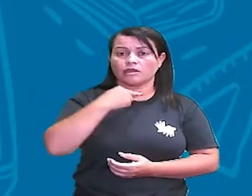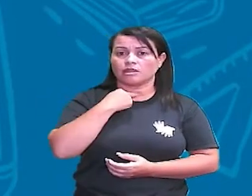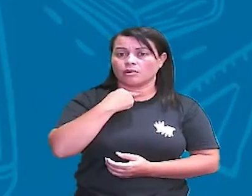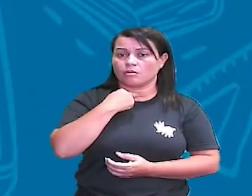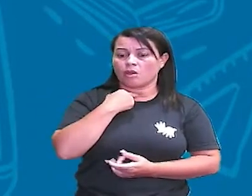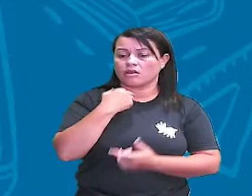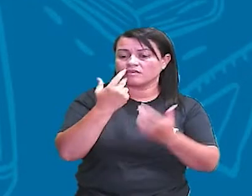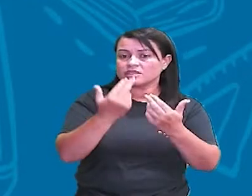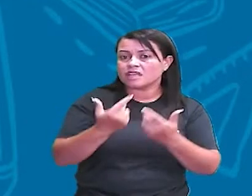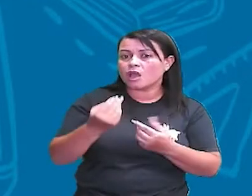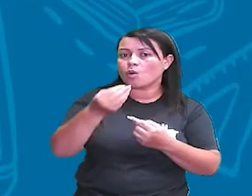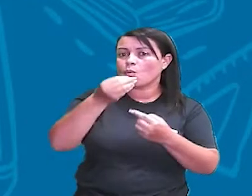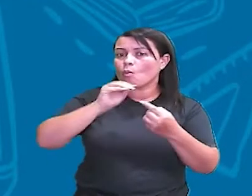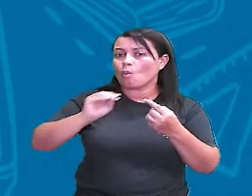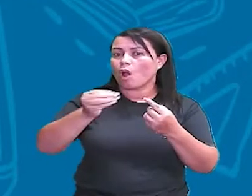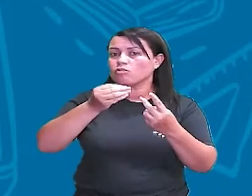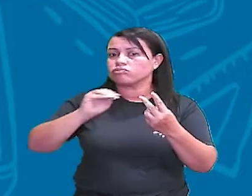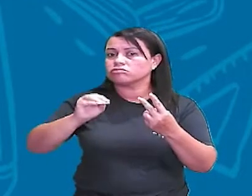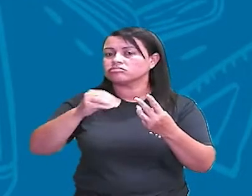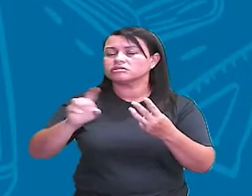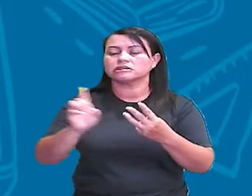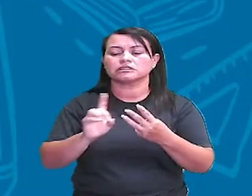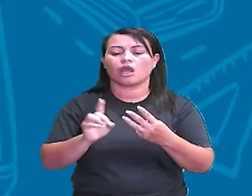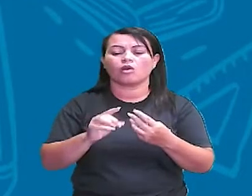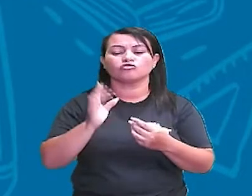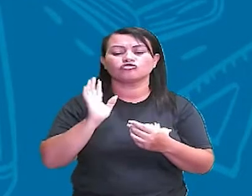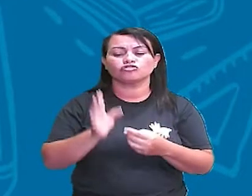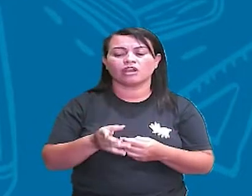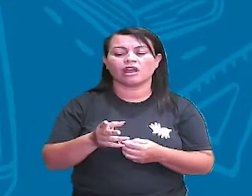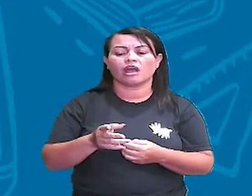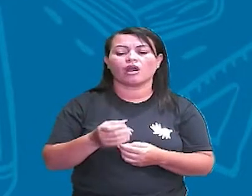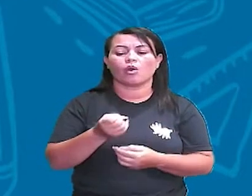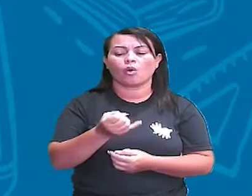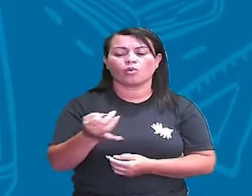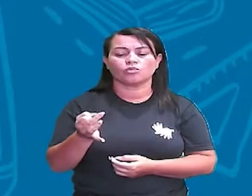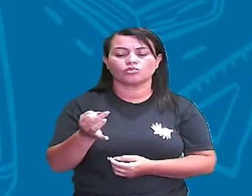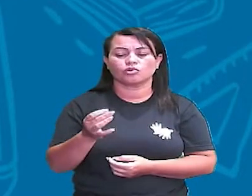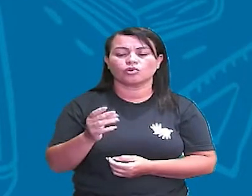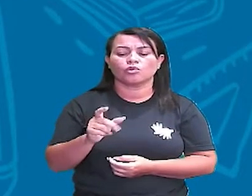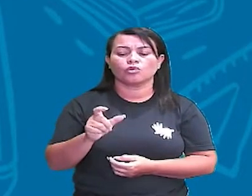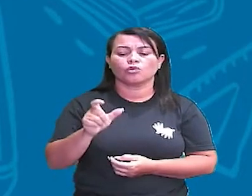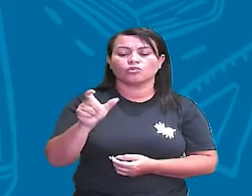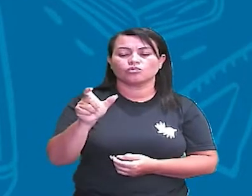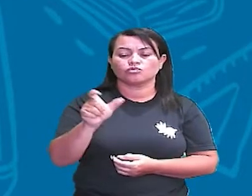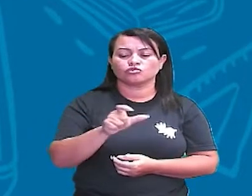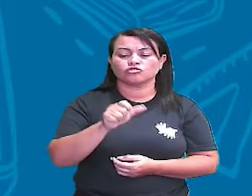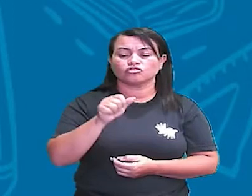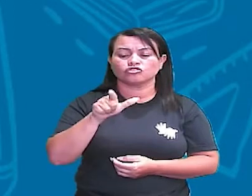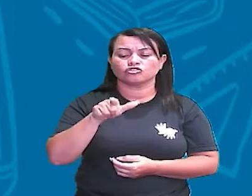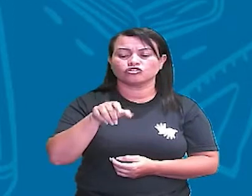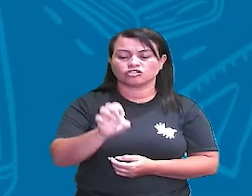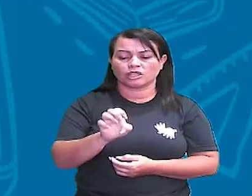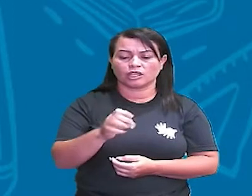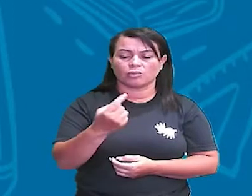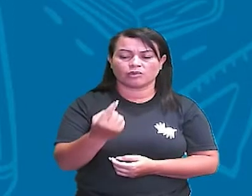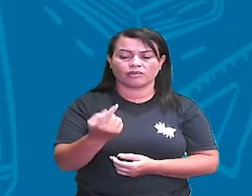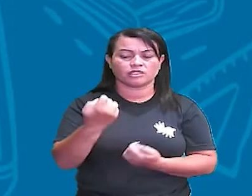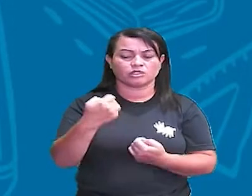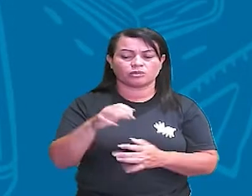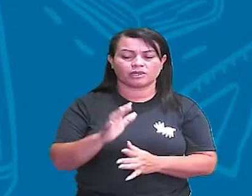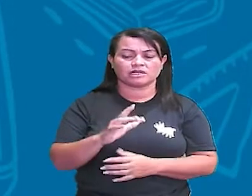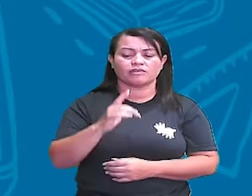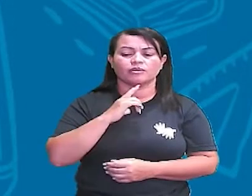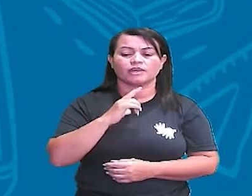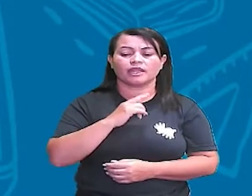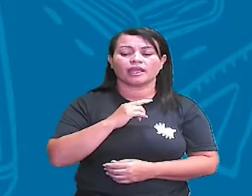repetir, tá certo? Se você já contou a palavra chale uma vez, você não precisa contar ela de novo, tá bom? E aí, nós